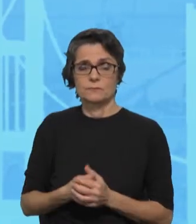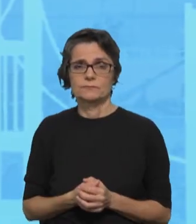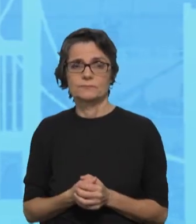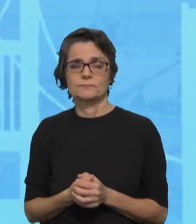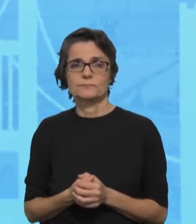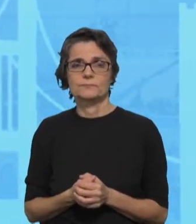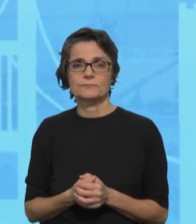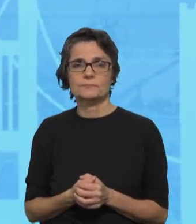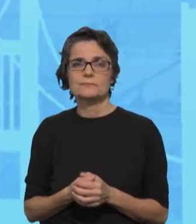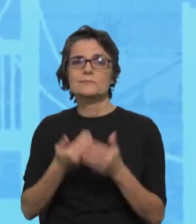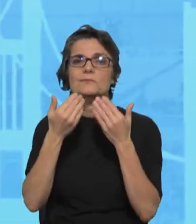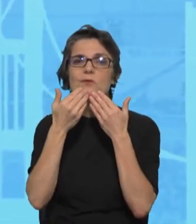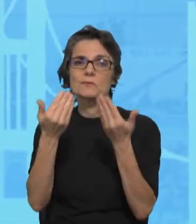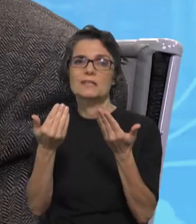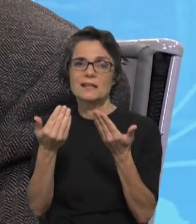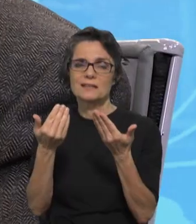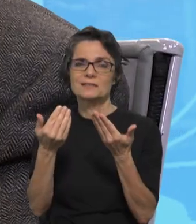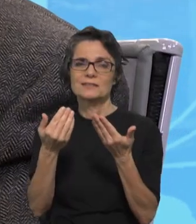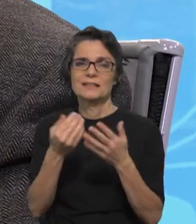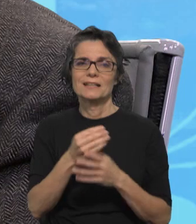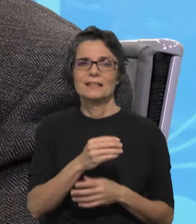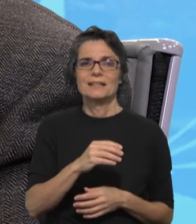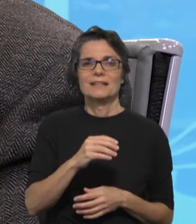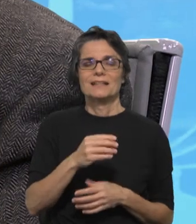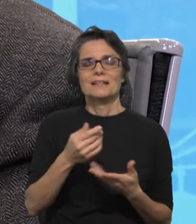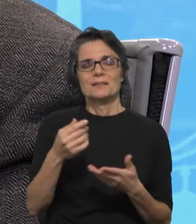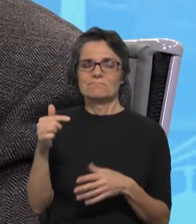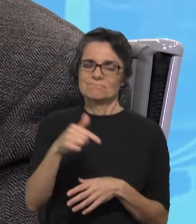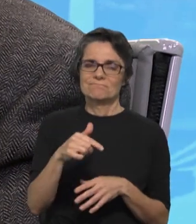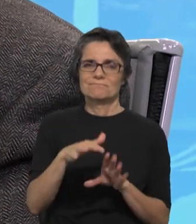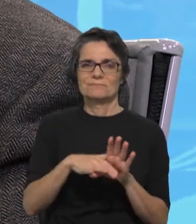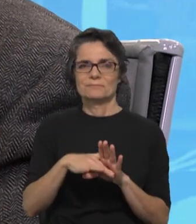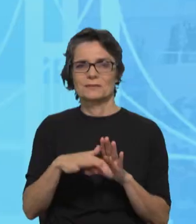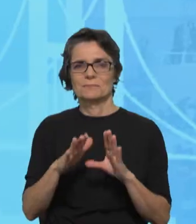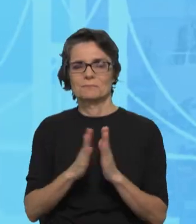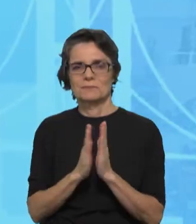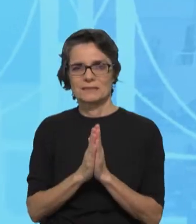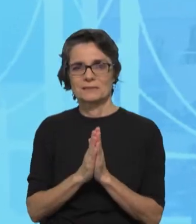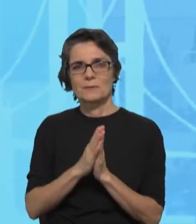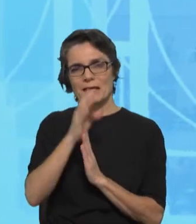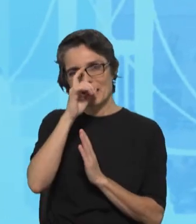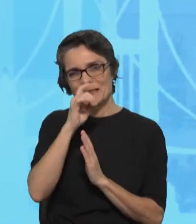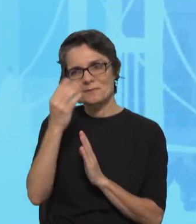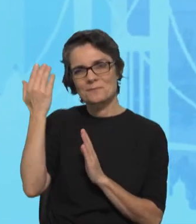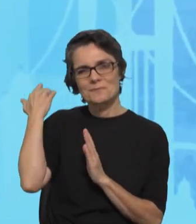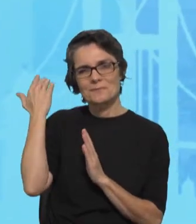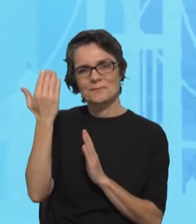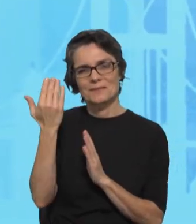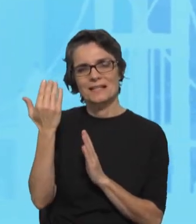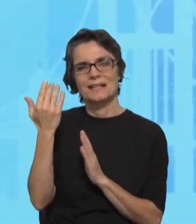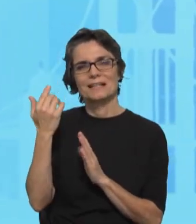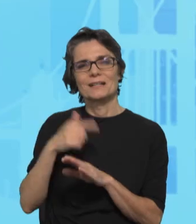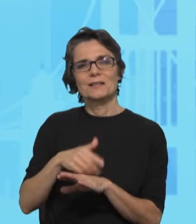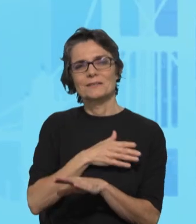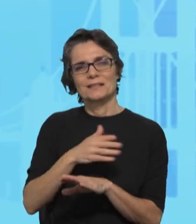António Janela, muito obrigado por esta partilha, por este recordar também aqueles anos do período da Revolução e o